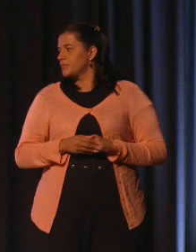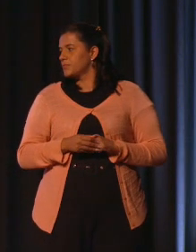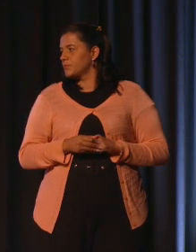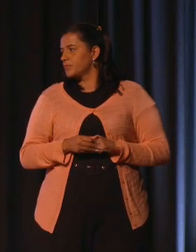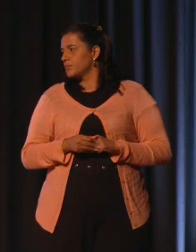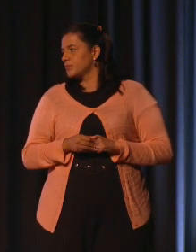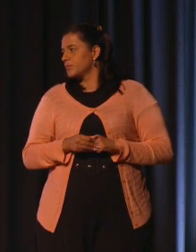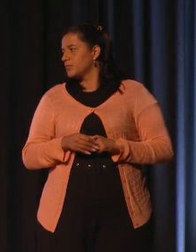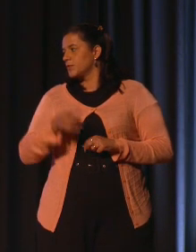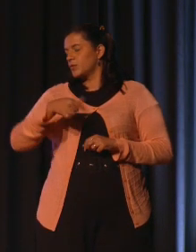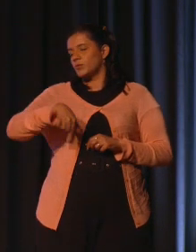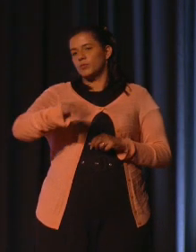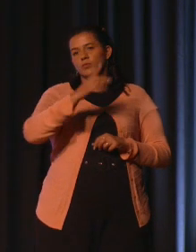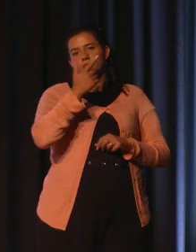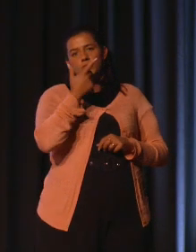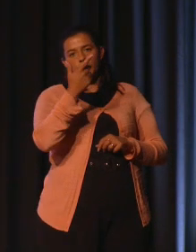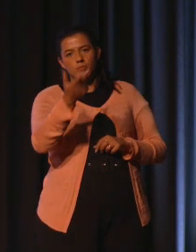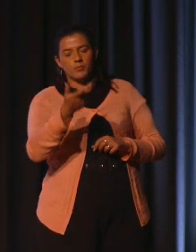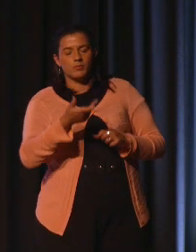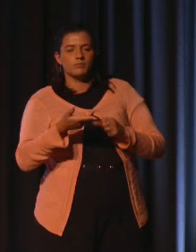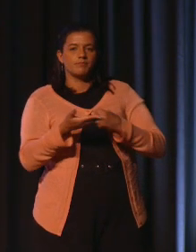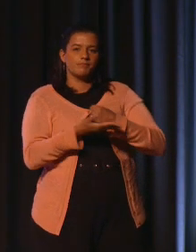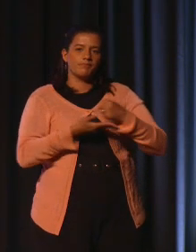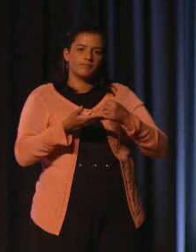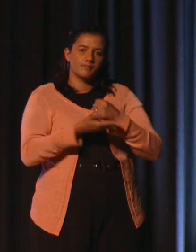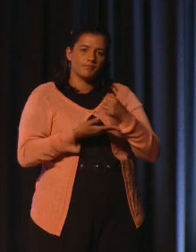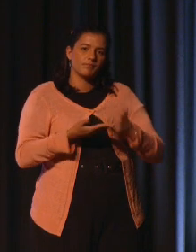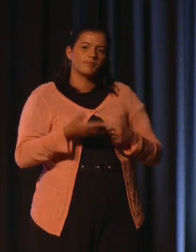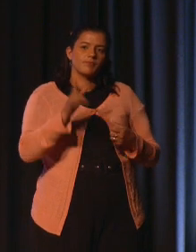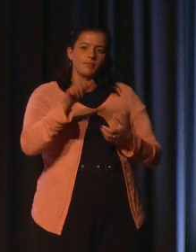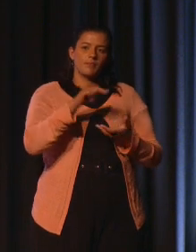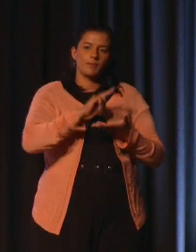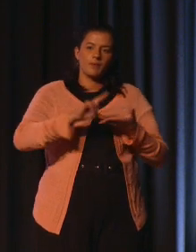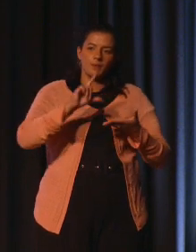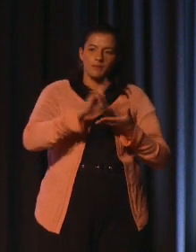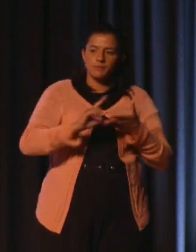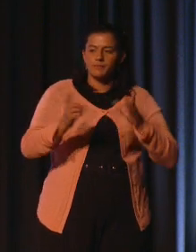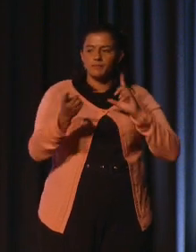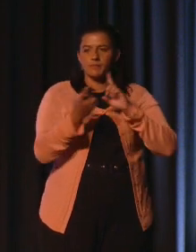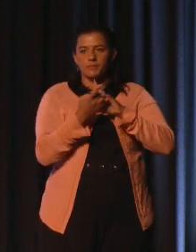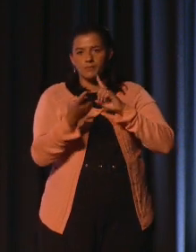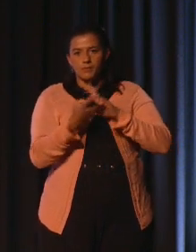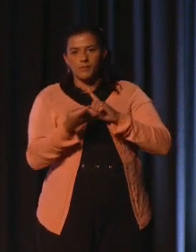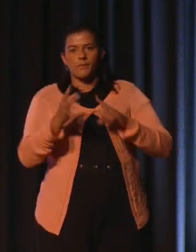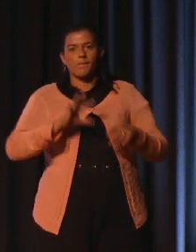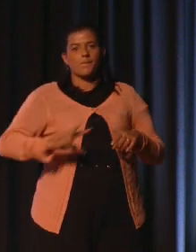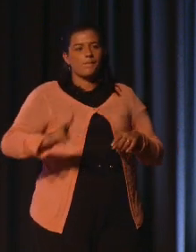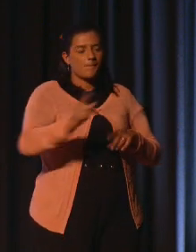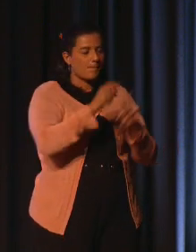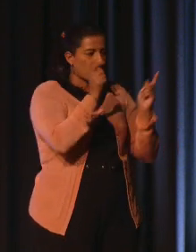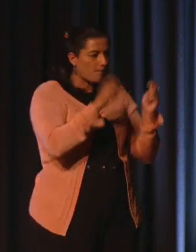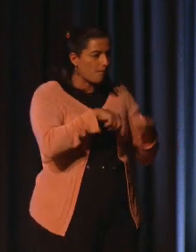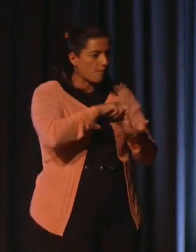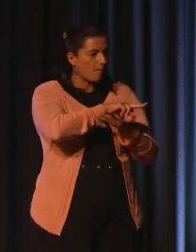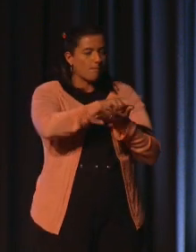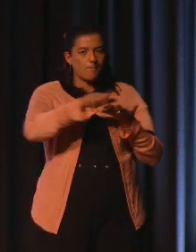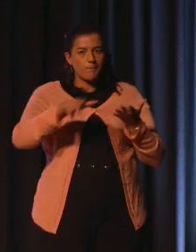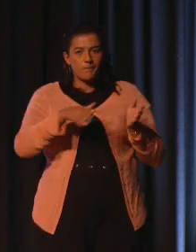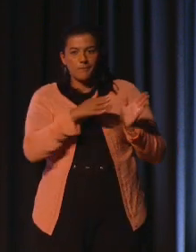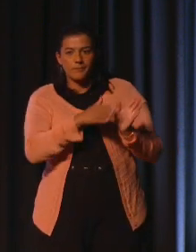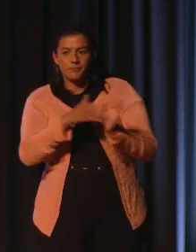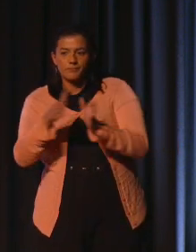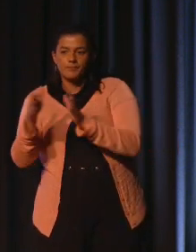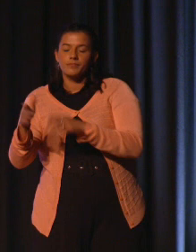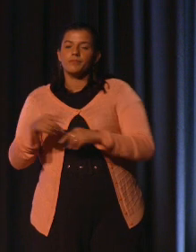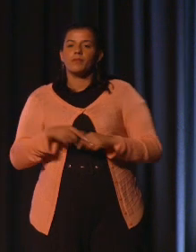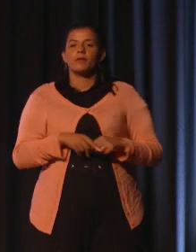seguindo, quando eu falo dessa base, né, que é a logística, que é a assistência farmacêutica, a logística da assistência farmacêutica, a gente tem